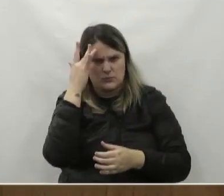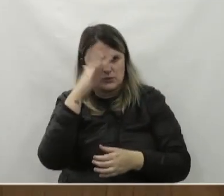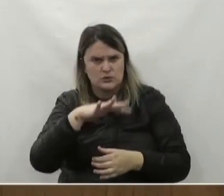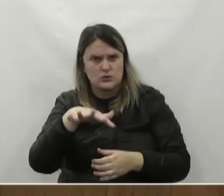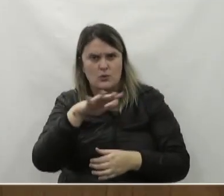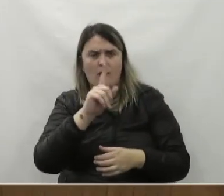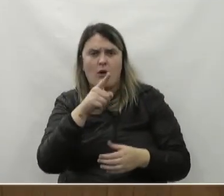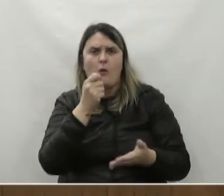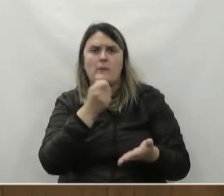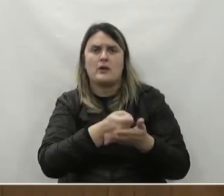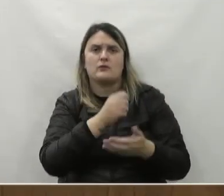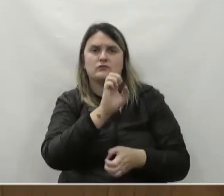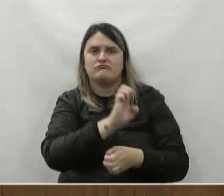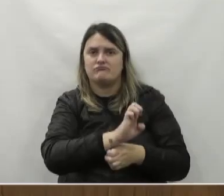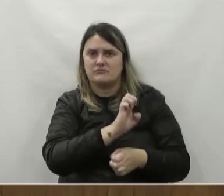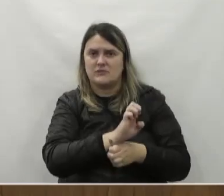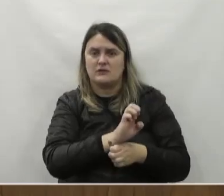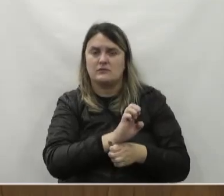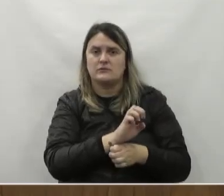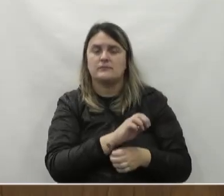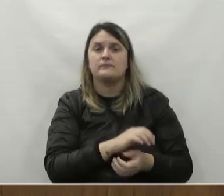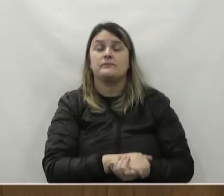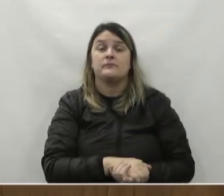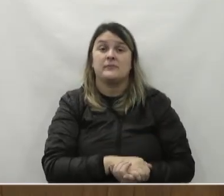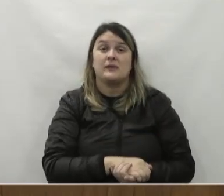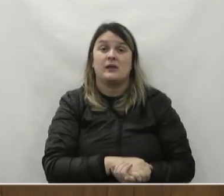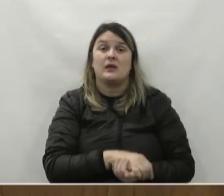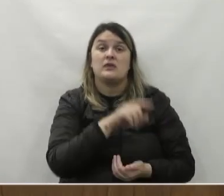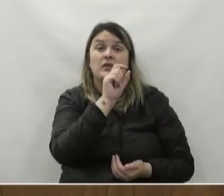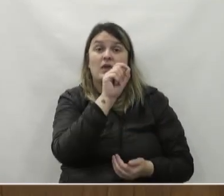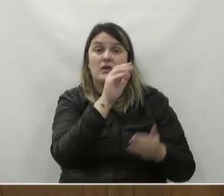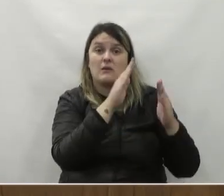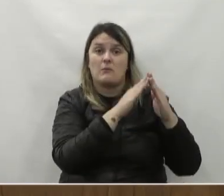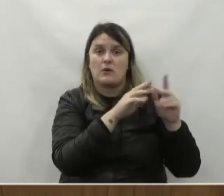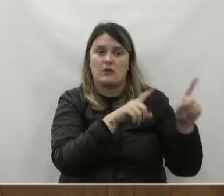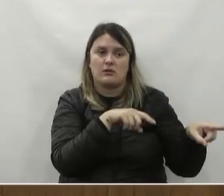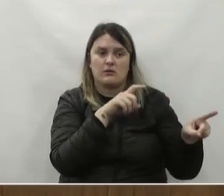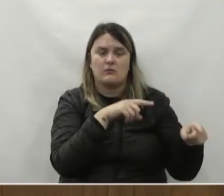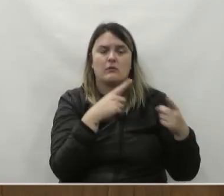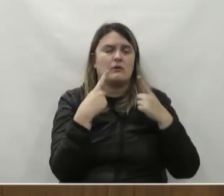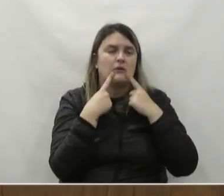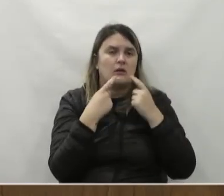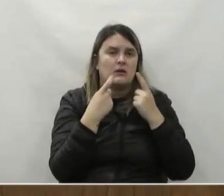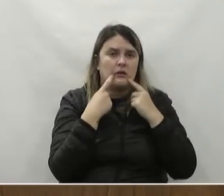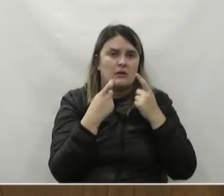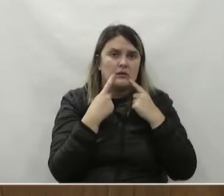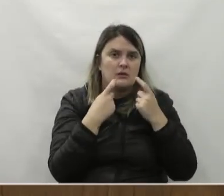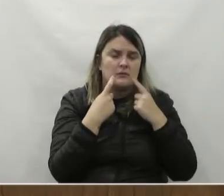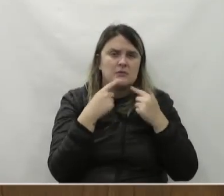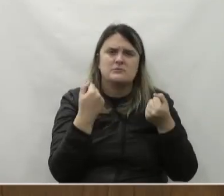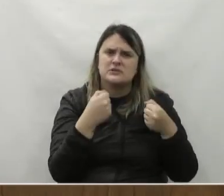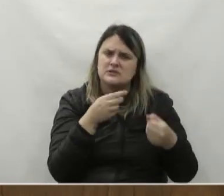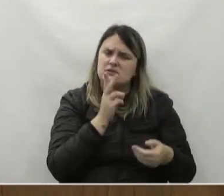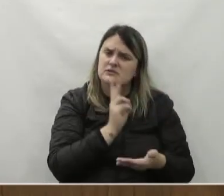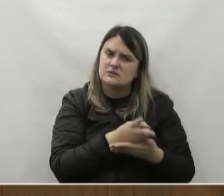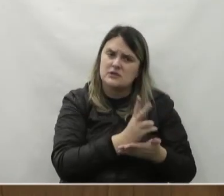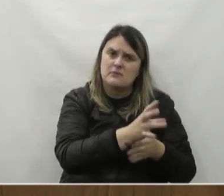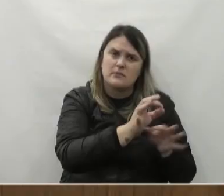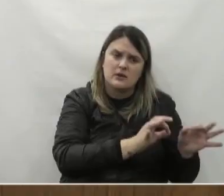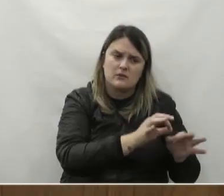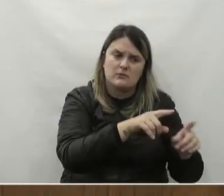apreço, temos recebido diversos pedidos da comunidade do interior para que seja realizada a manutenção das